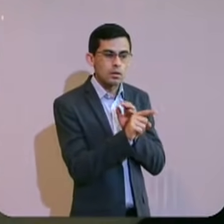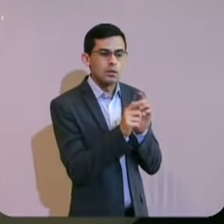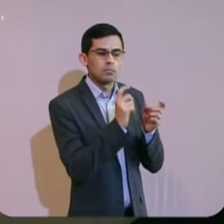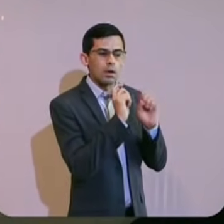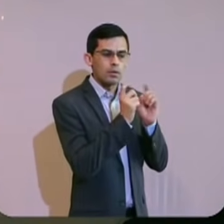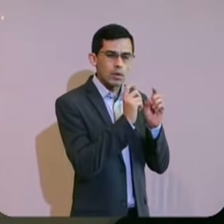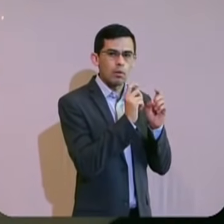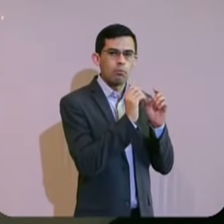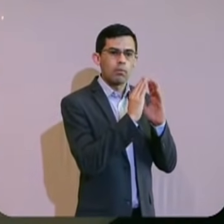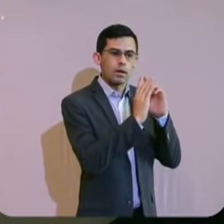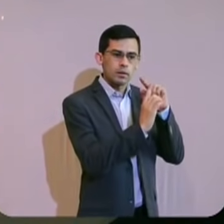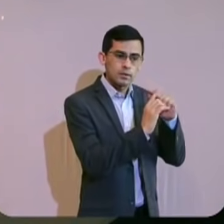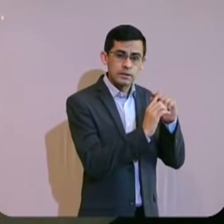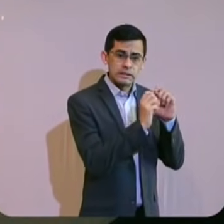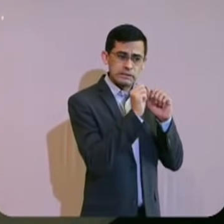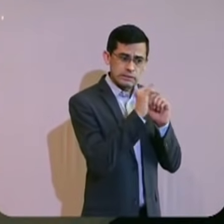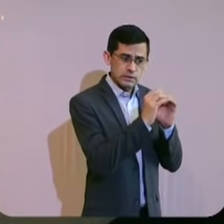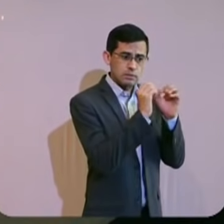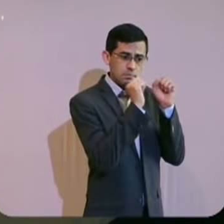se poderia